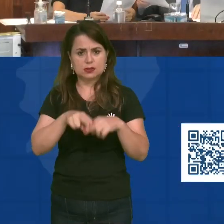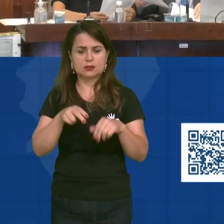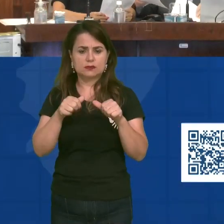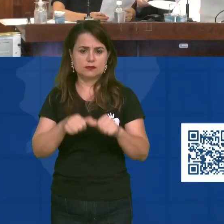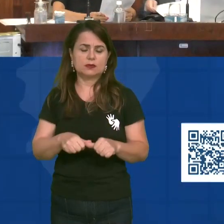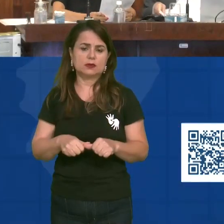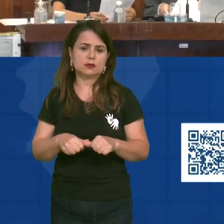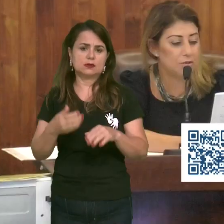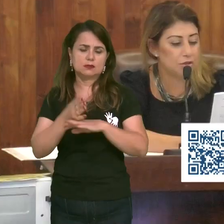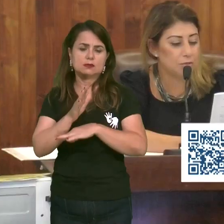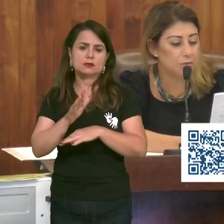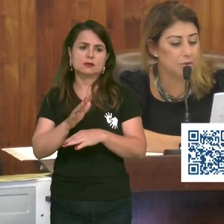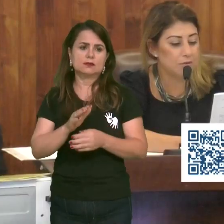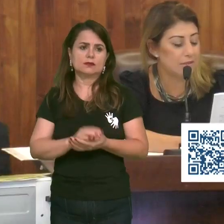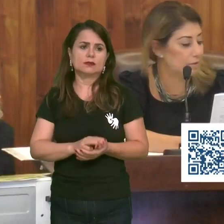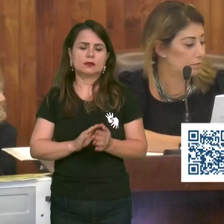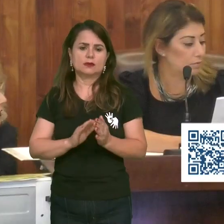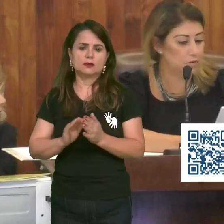aprovado requerimentos